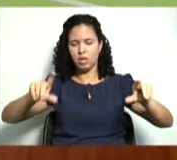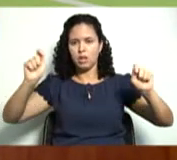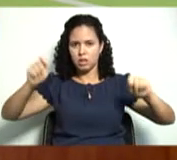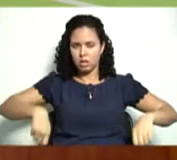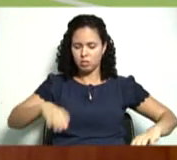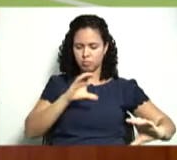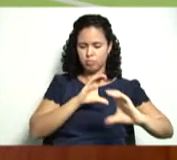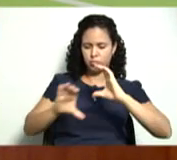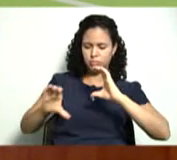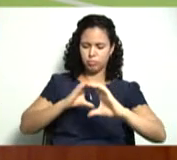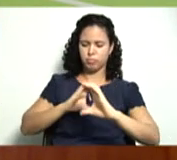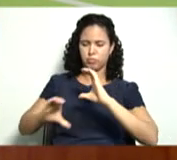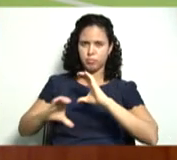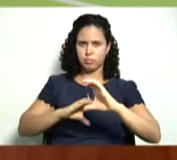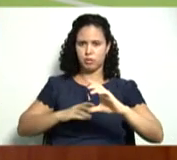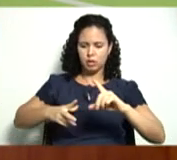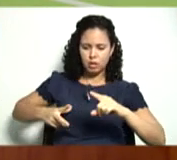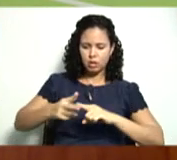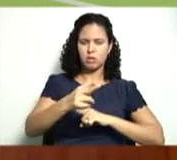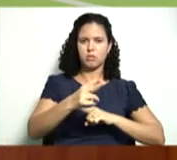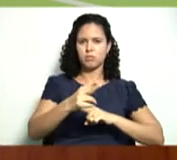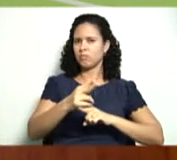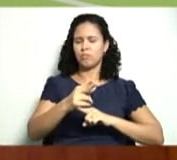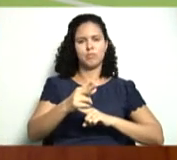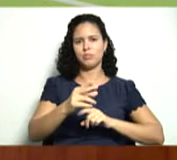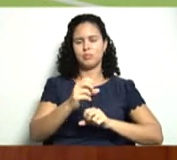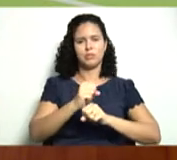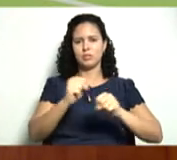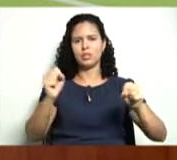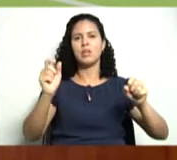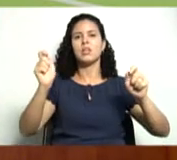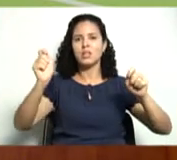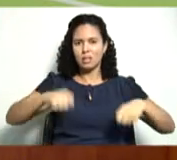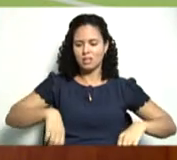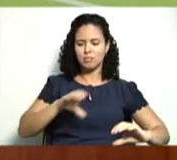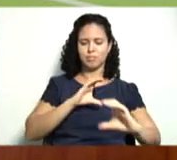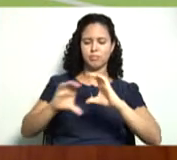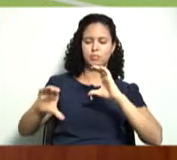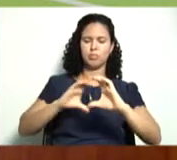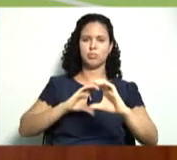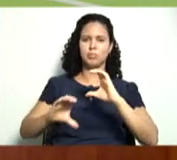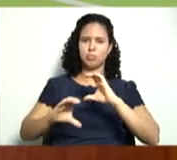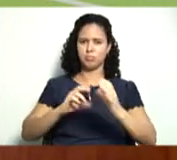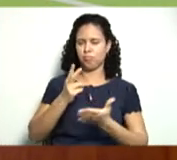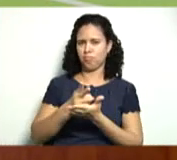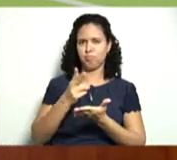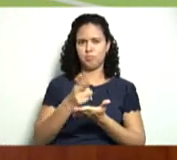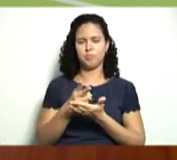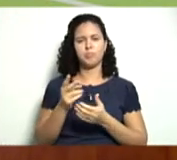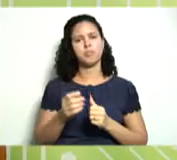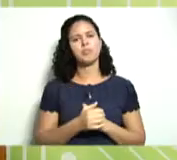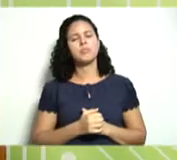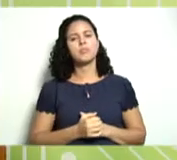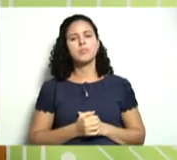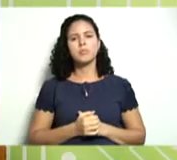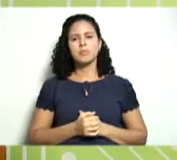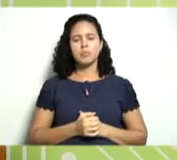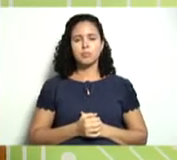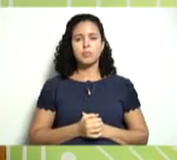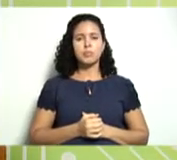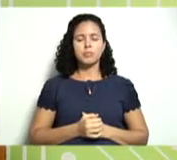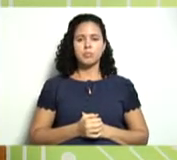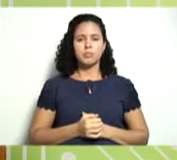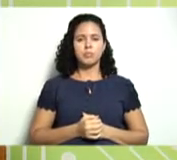internet sem ter interrupção de serviço e que tudo ocorra da forma que realmente deve ocorrer muito bom então